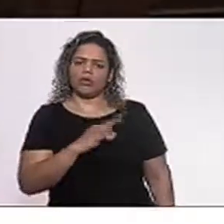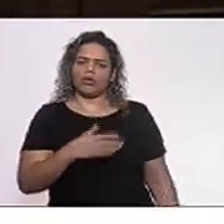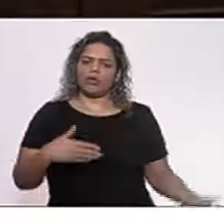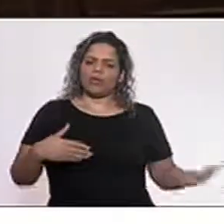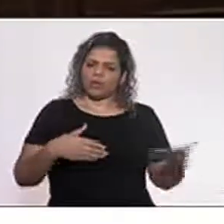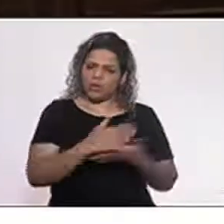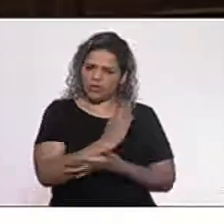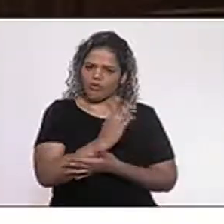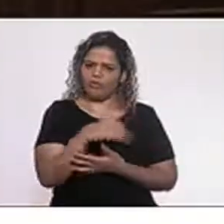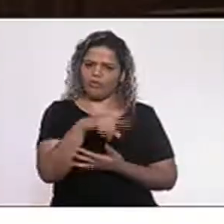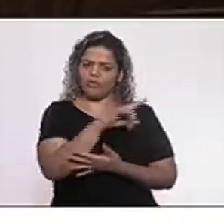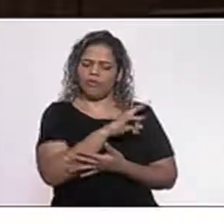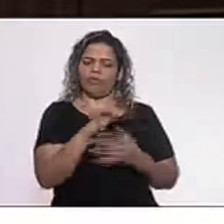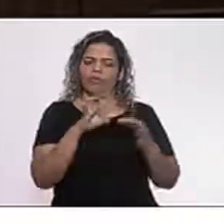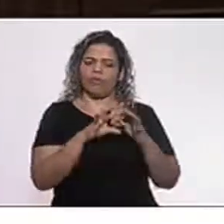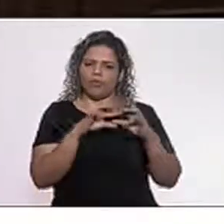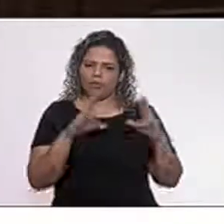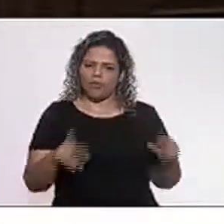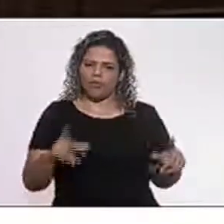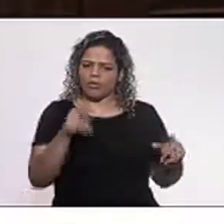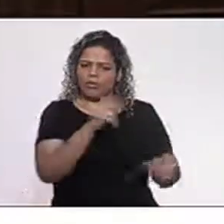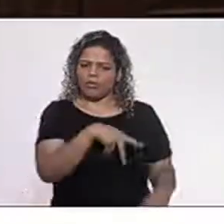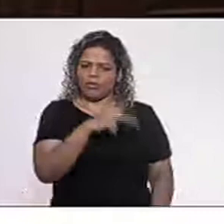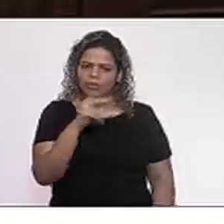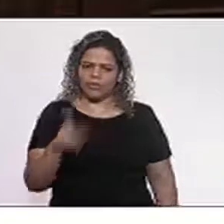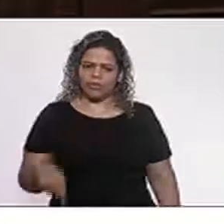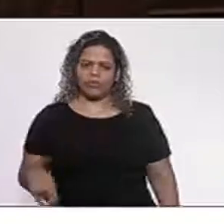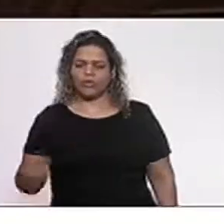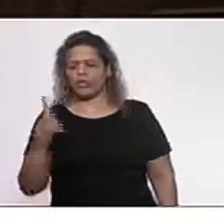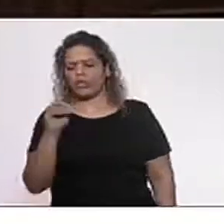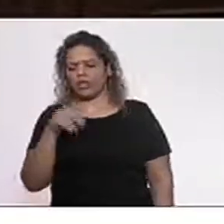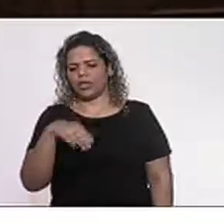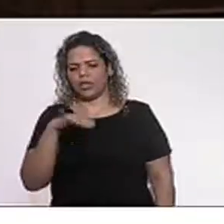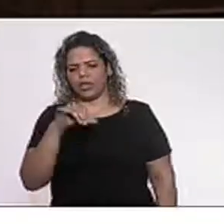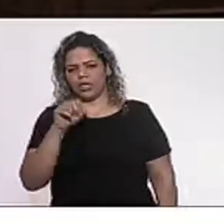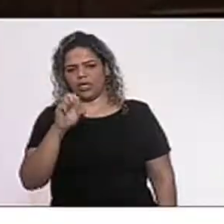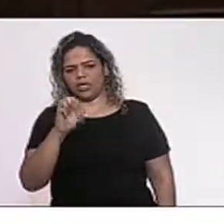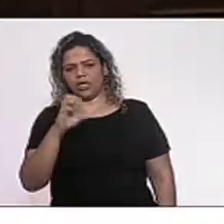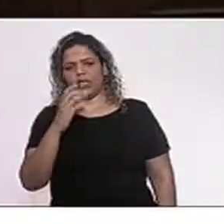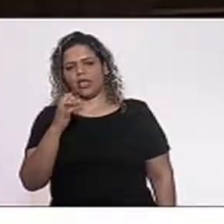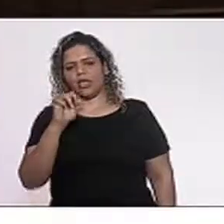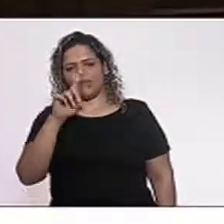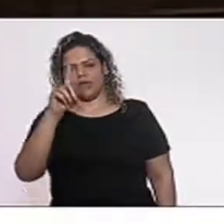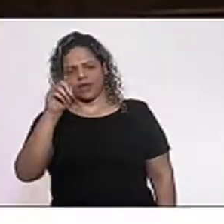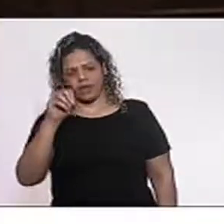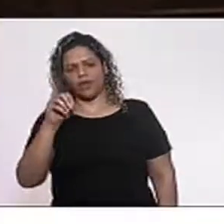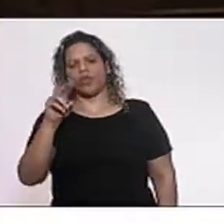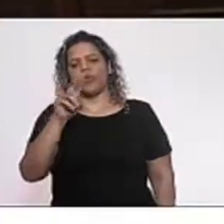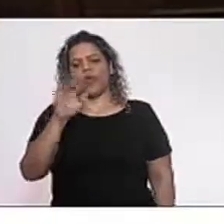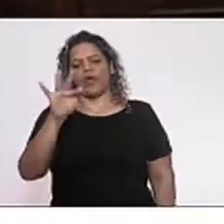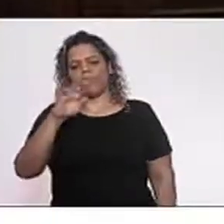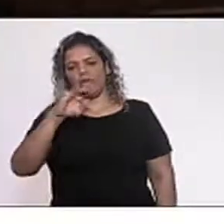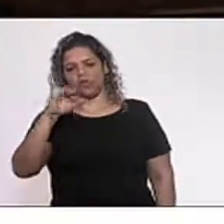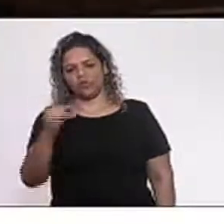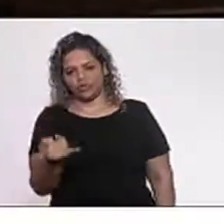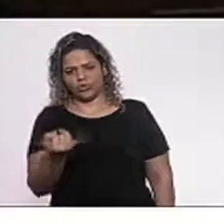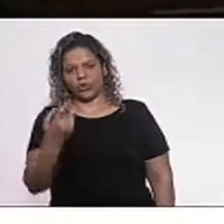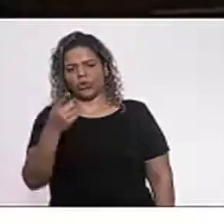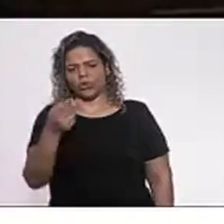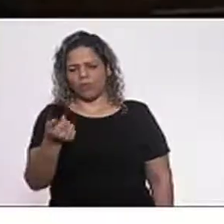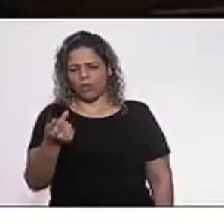uma comenda, uma distinção para a professora Denise Carvalho, reitora da UFRJ, que veio a